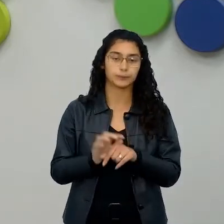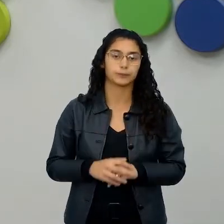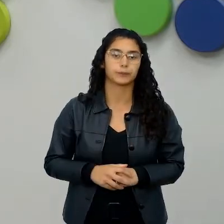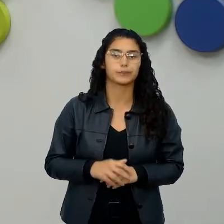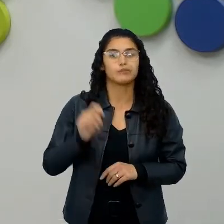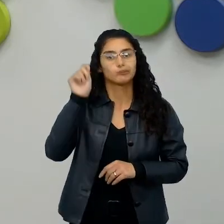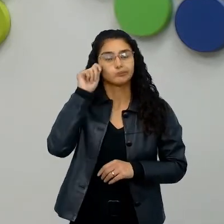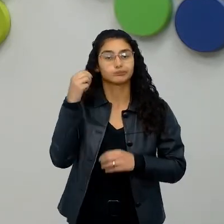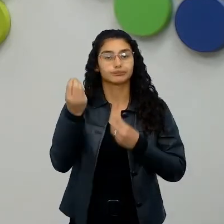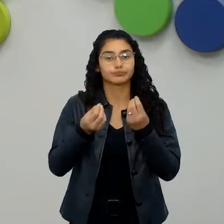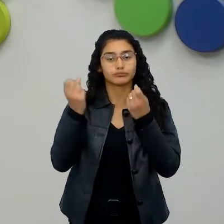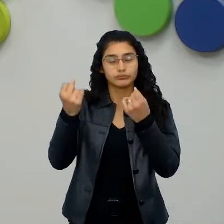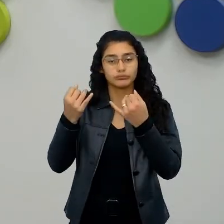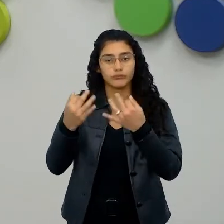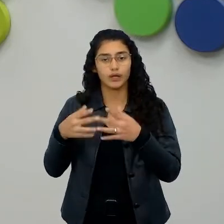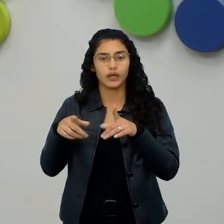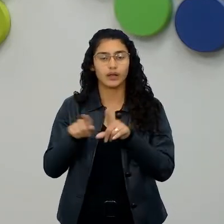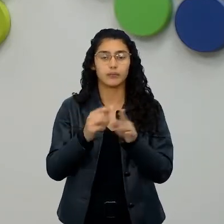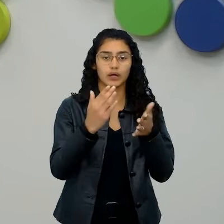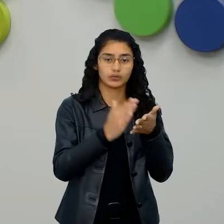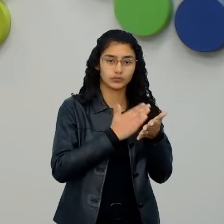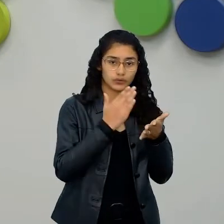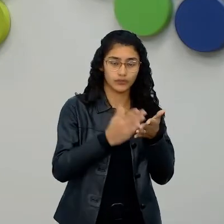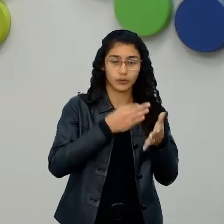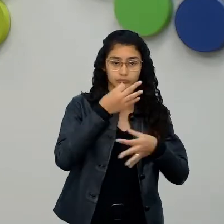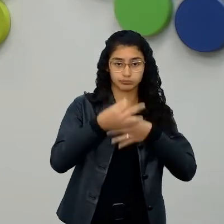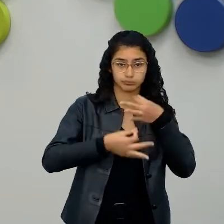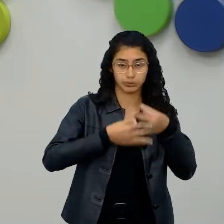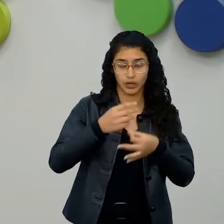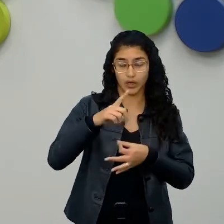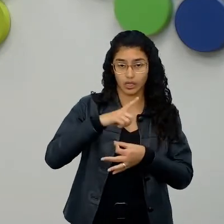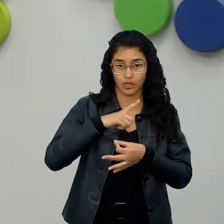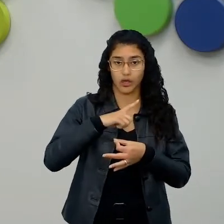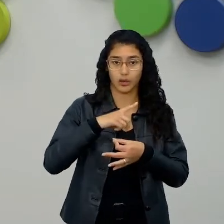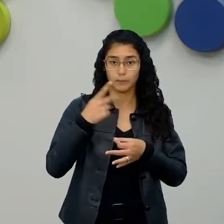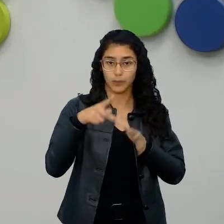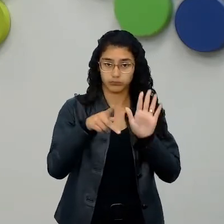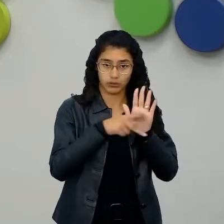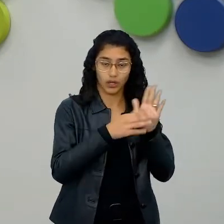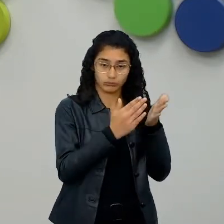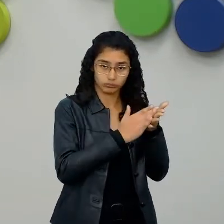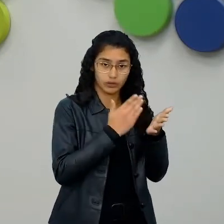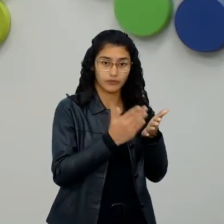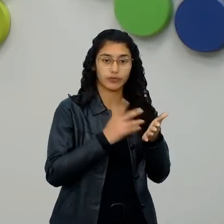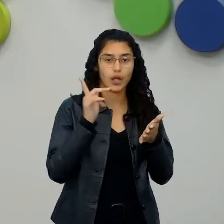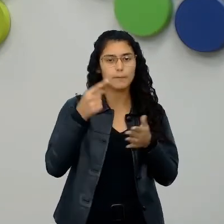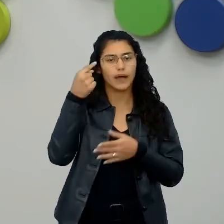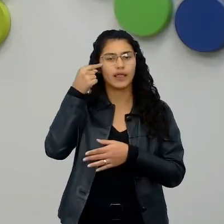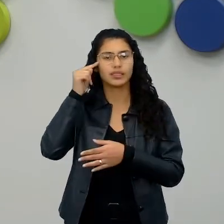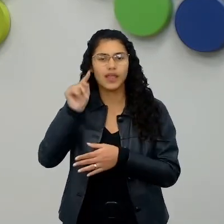como diz o Achille Mbembe no seu livro Crítica da Razão Negra, é uma ideia